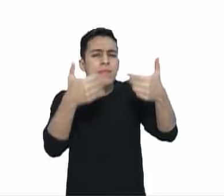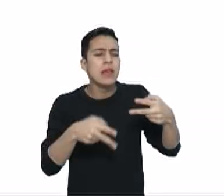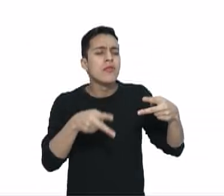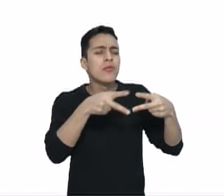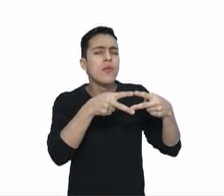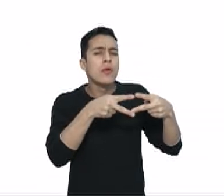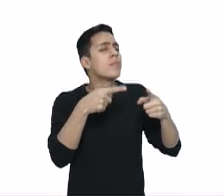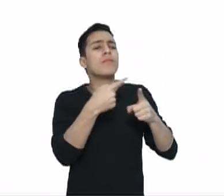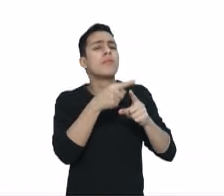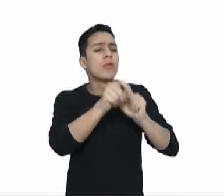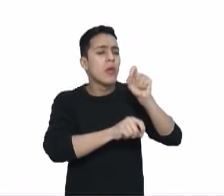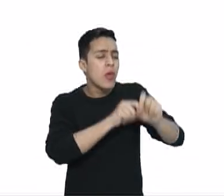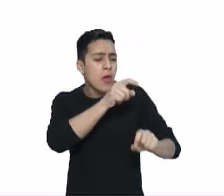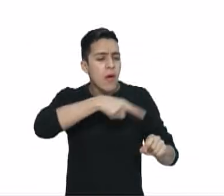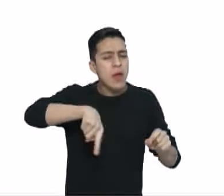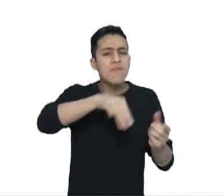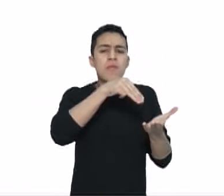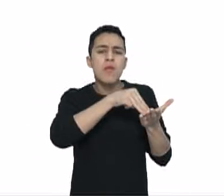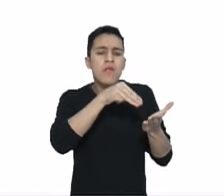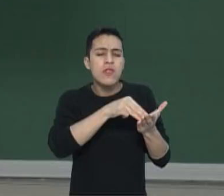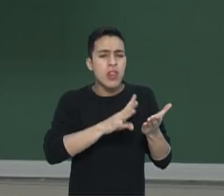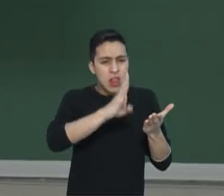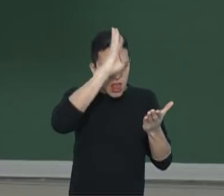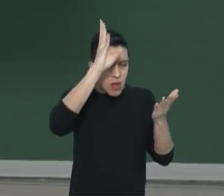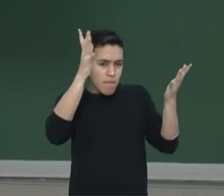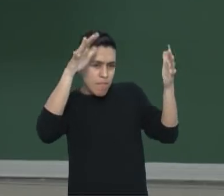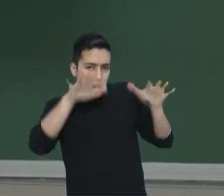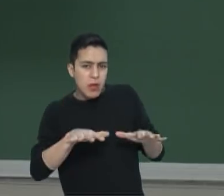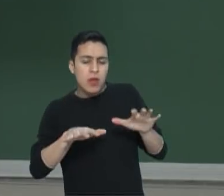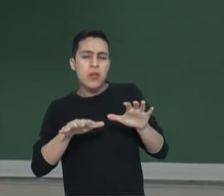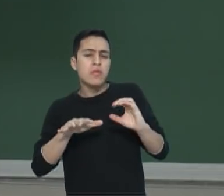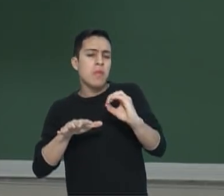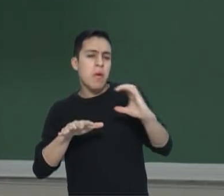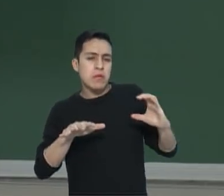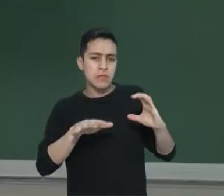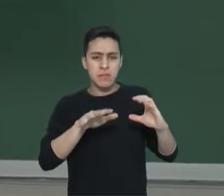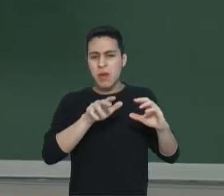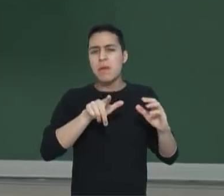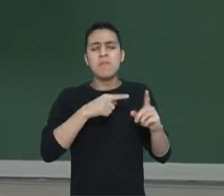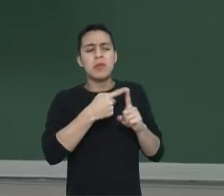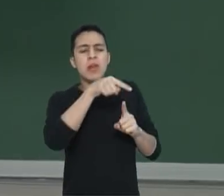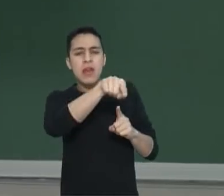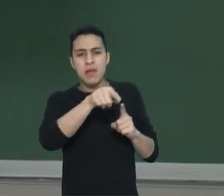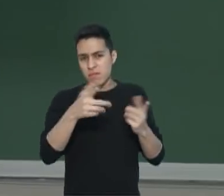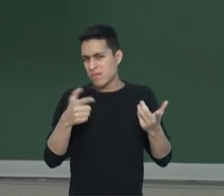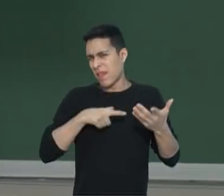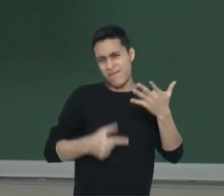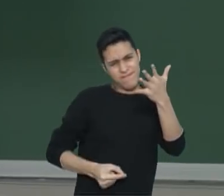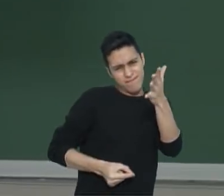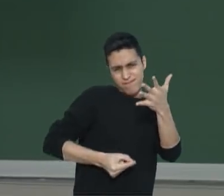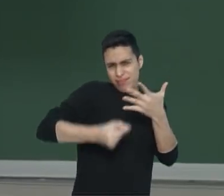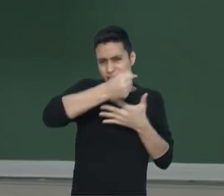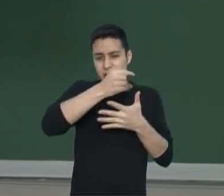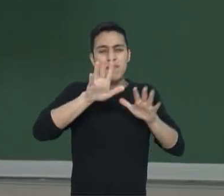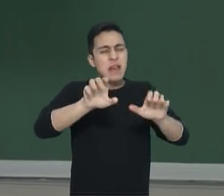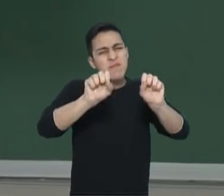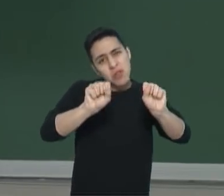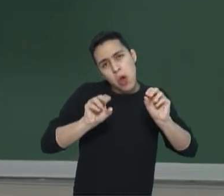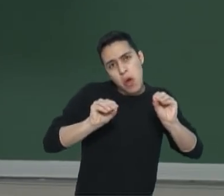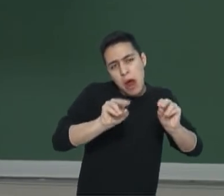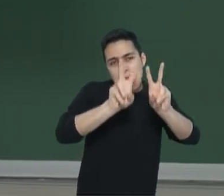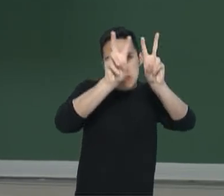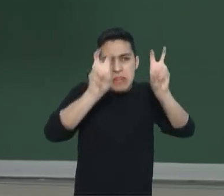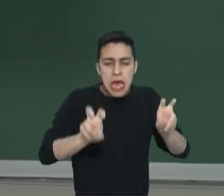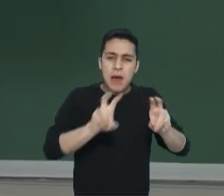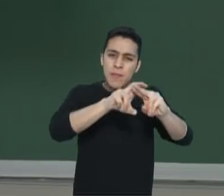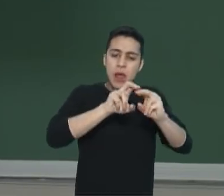e o fim do Império Romano do Ocidente. Então, você tem N razões, né, para a queda, mas você poderia colocar o declínio do sistema escravista